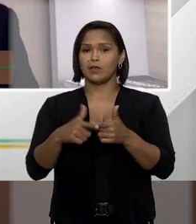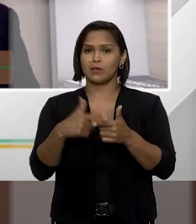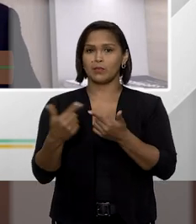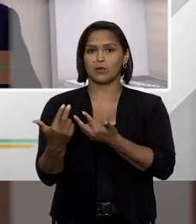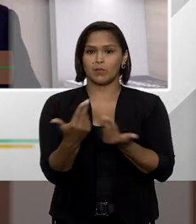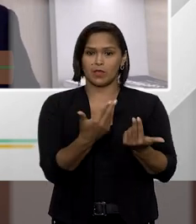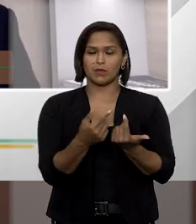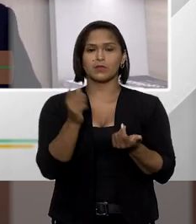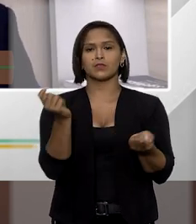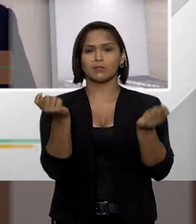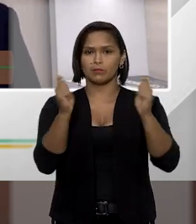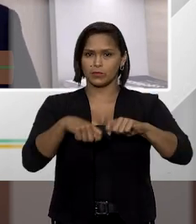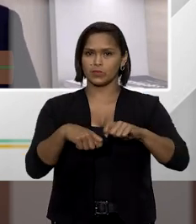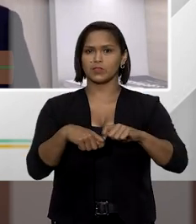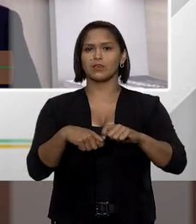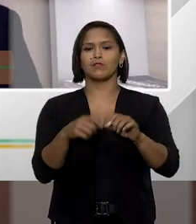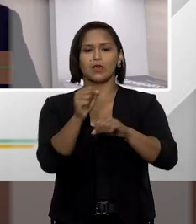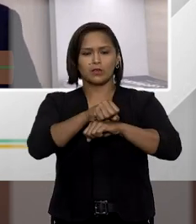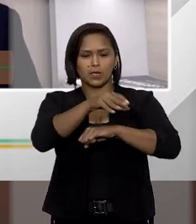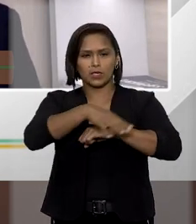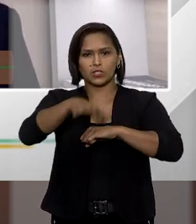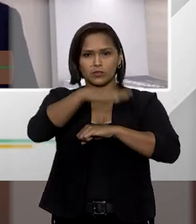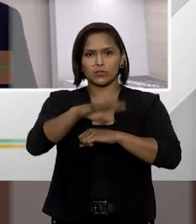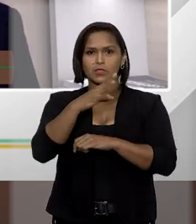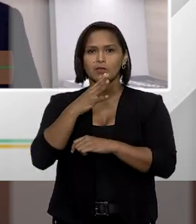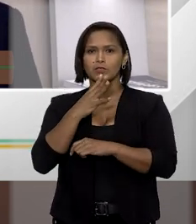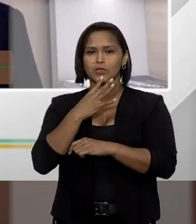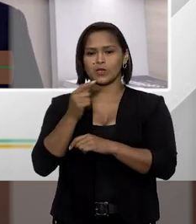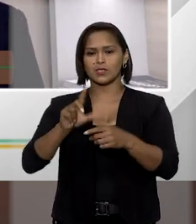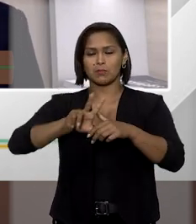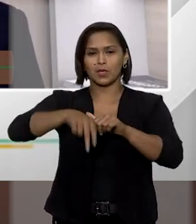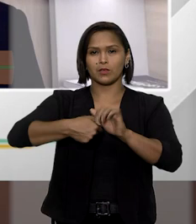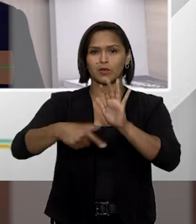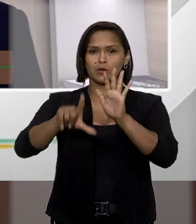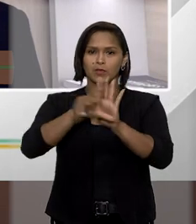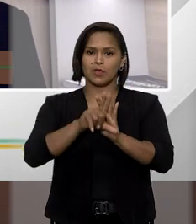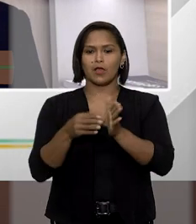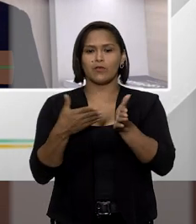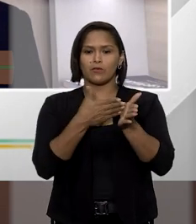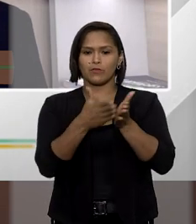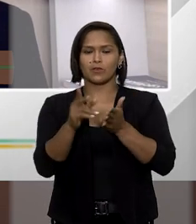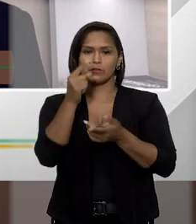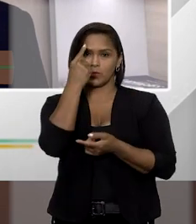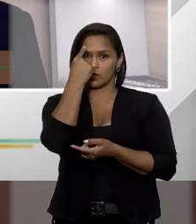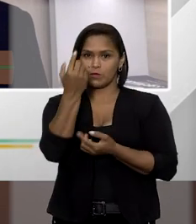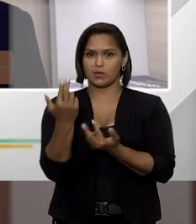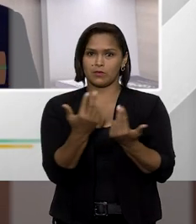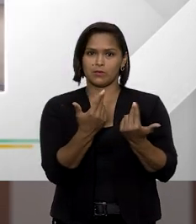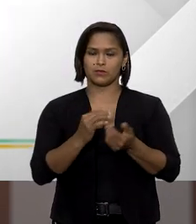como esse, que permitem a difusão do conhecimento anticorrupção, vão nessa linha.